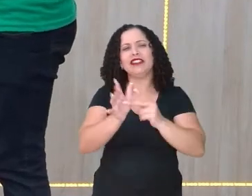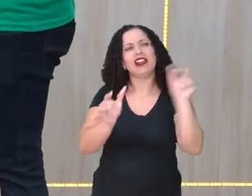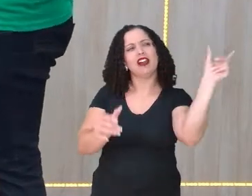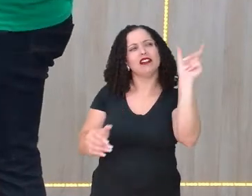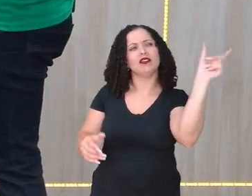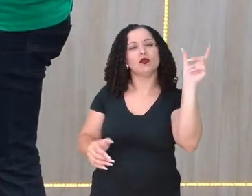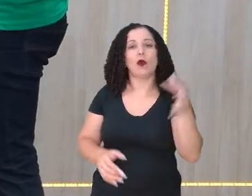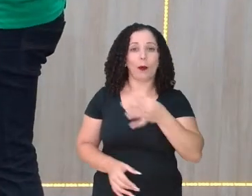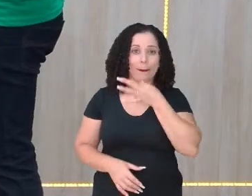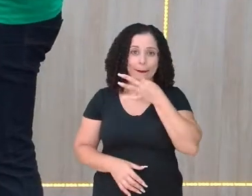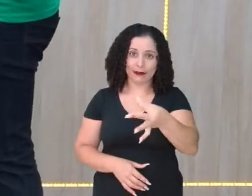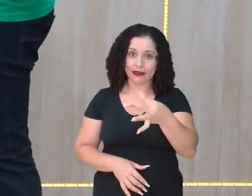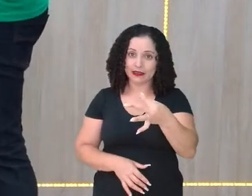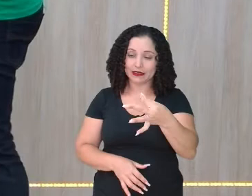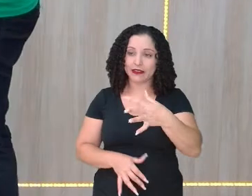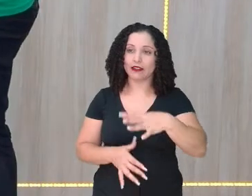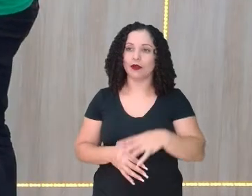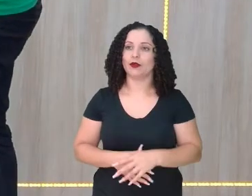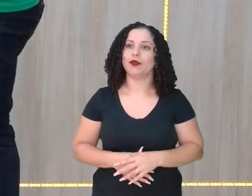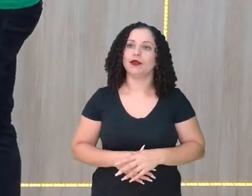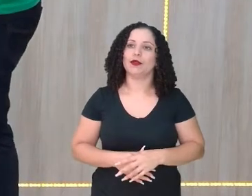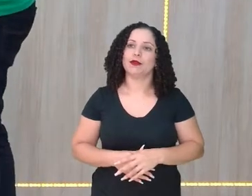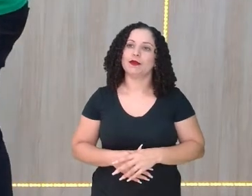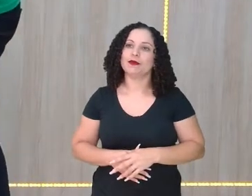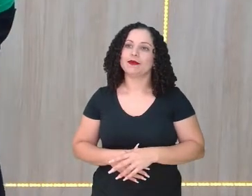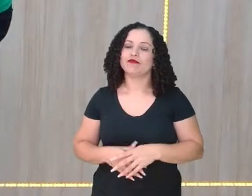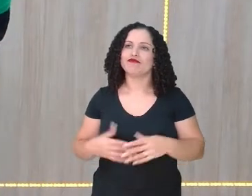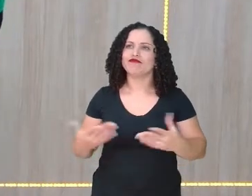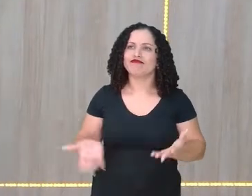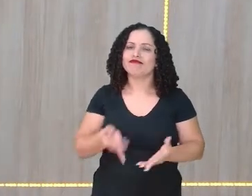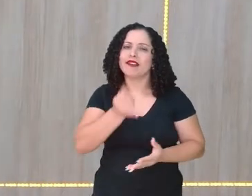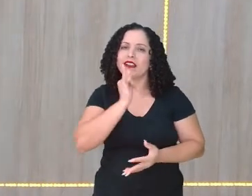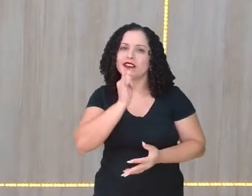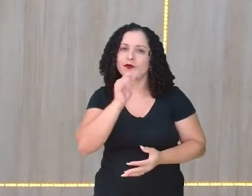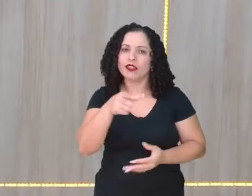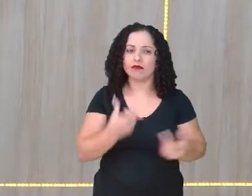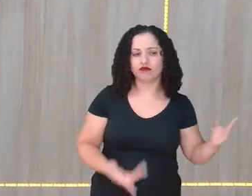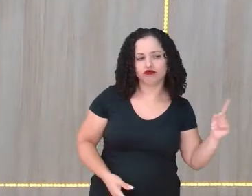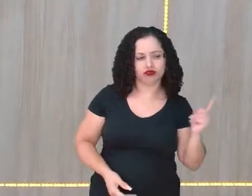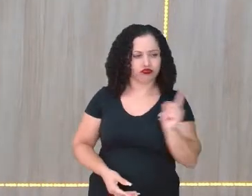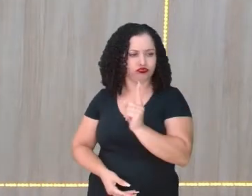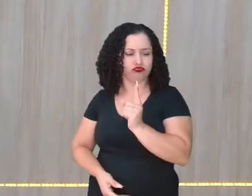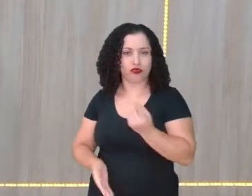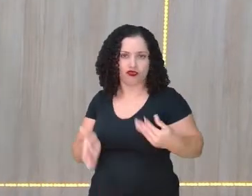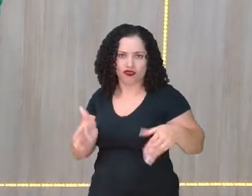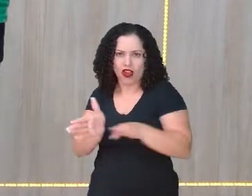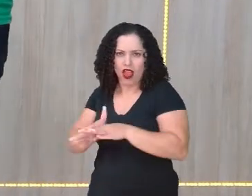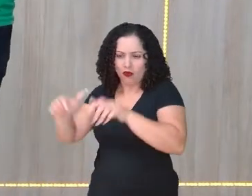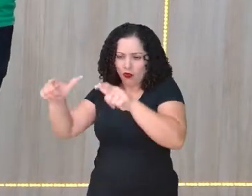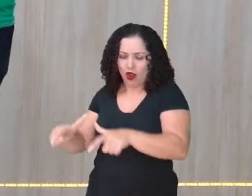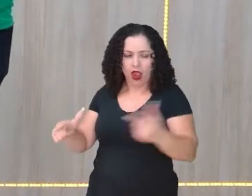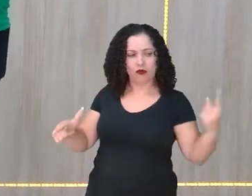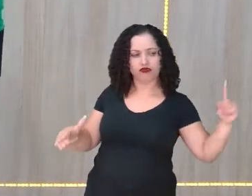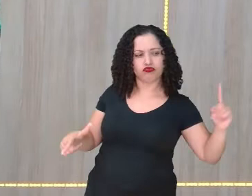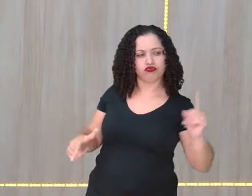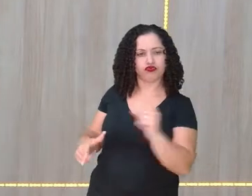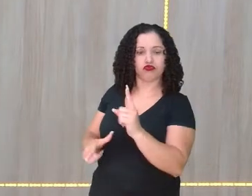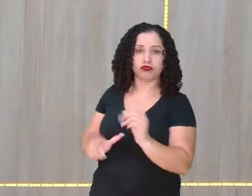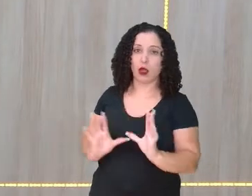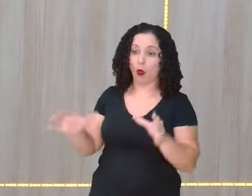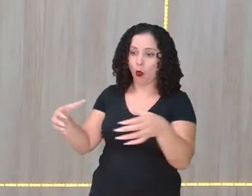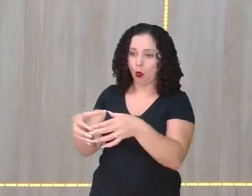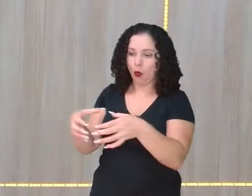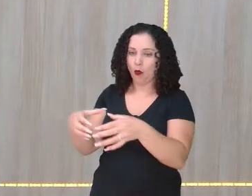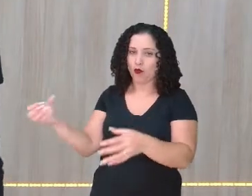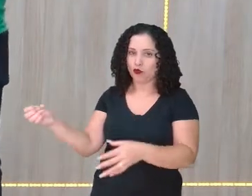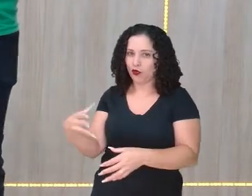tá? Exemplo. Você chegou num lugar ou melhor, a sua turma nova, né,